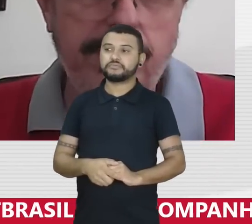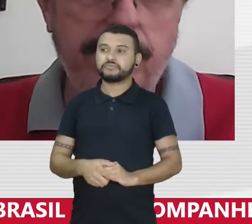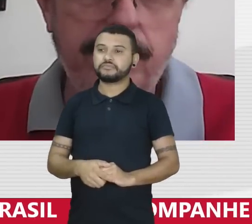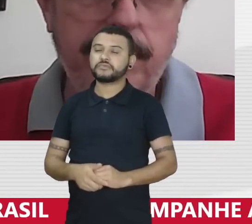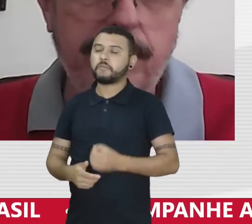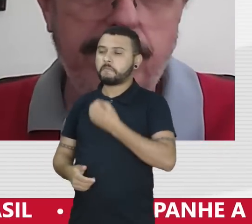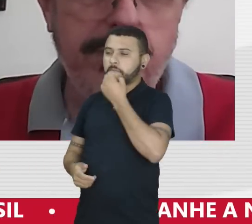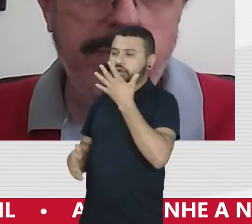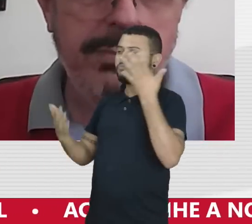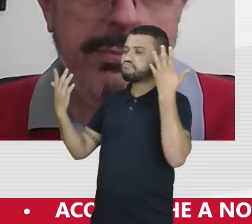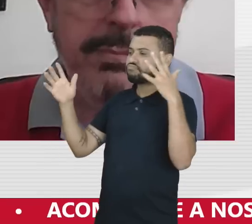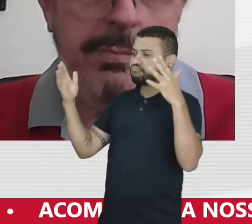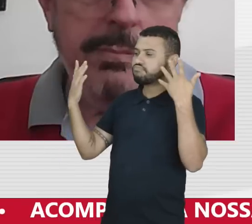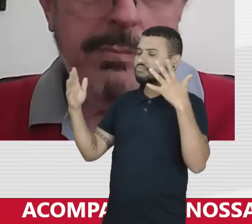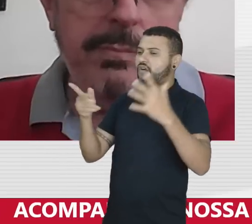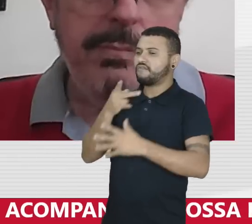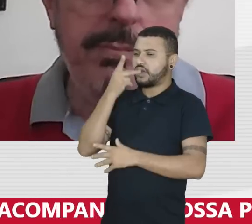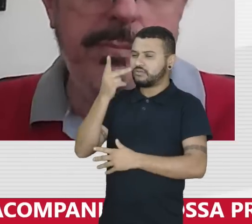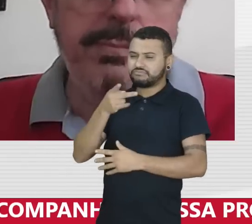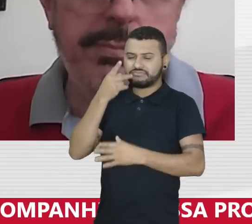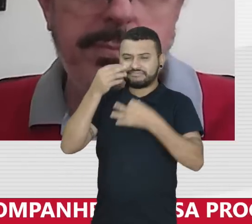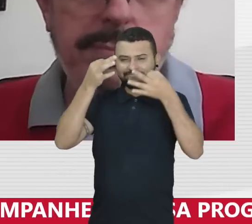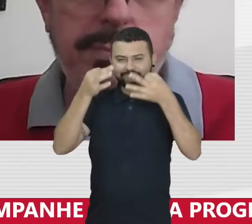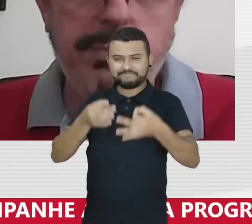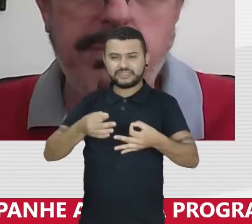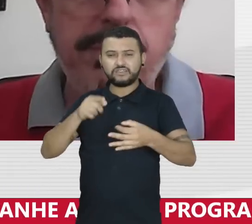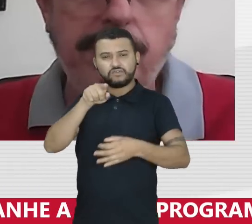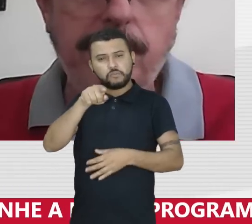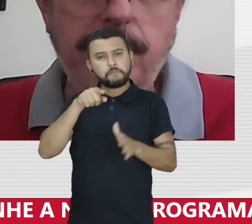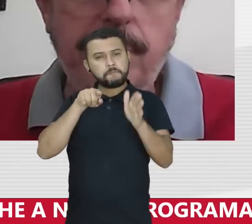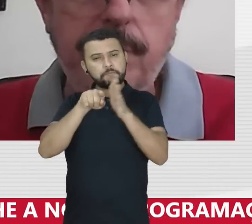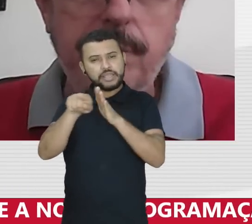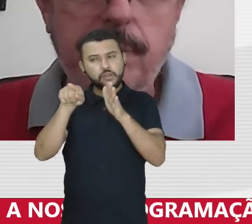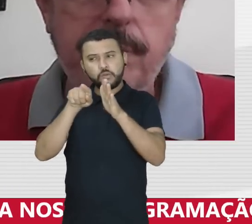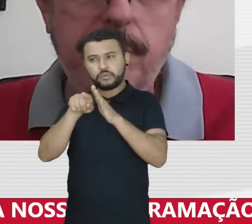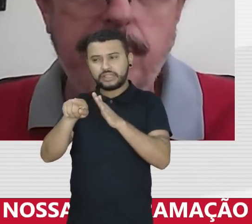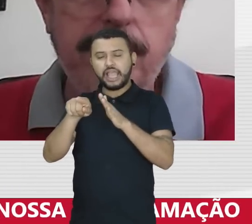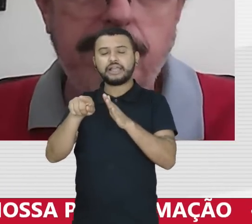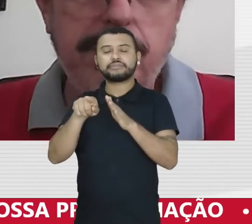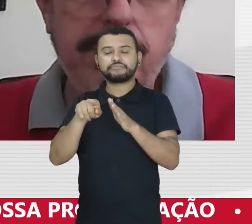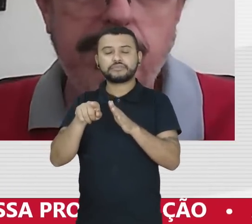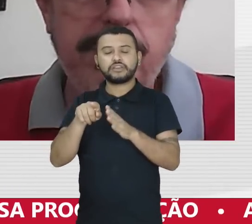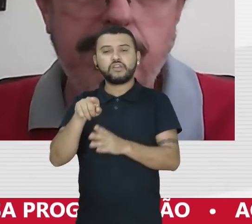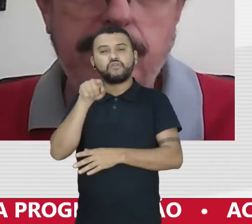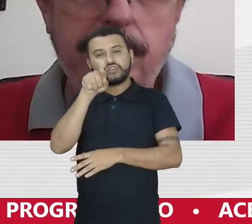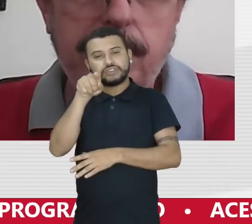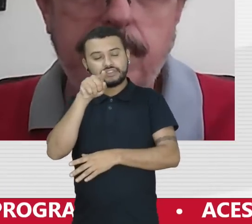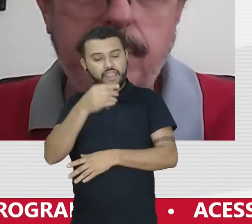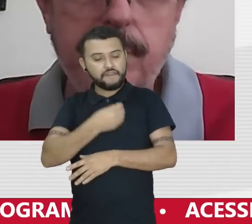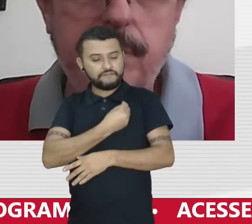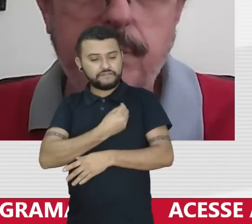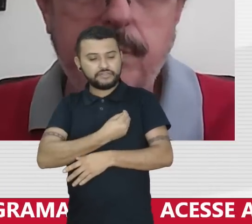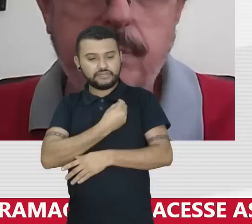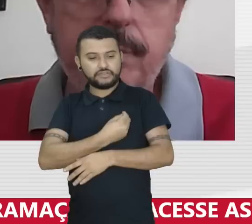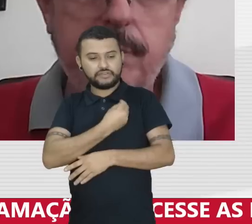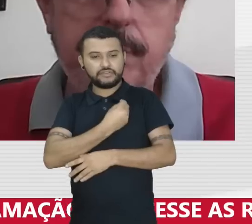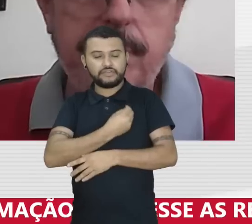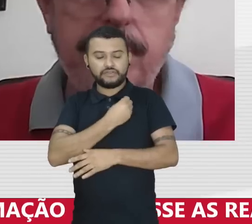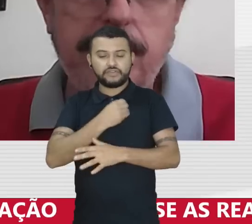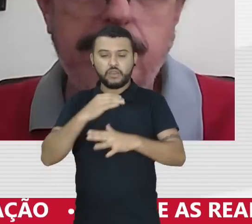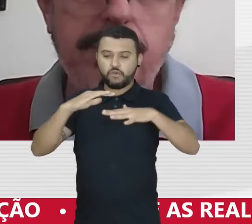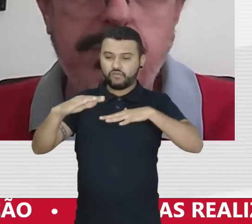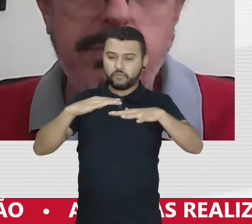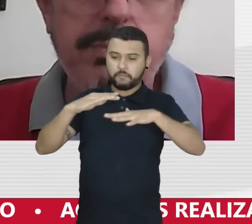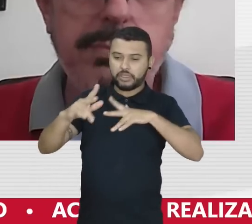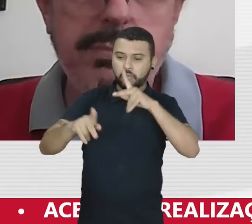Muito bem, acho que é isso mesmo. Eu queria te perguntar, assim, você que convive com movimentos populares, você foi,